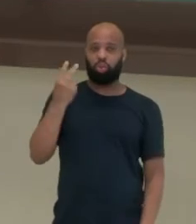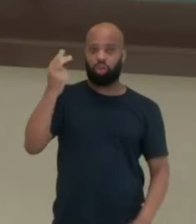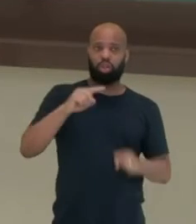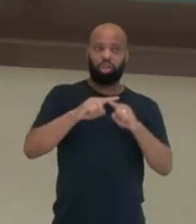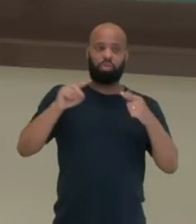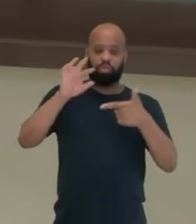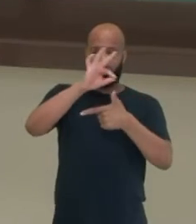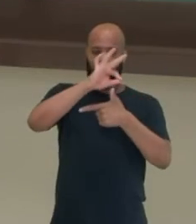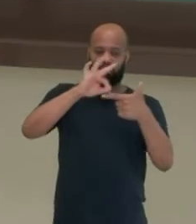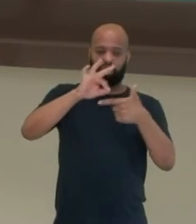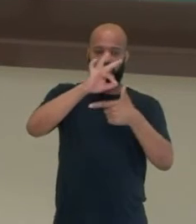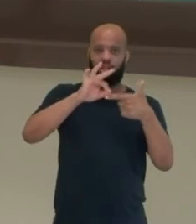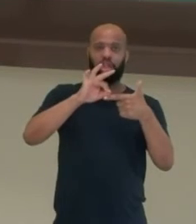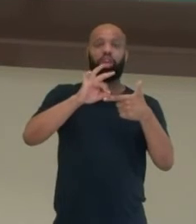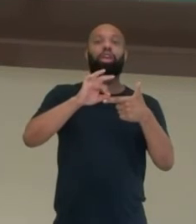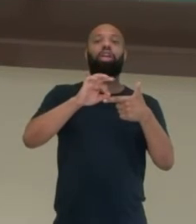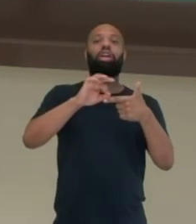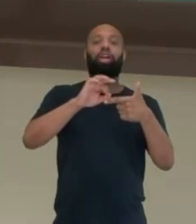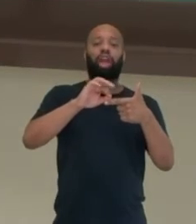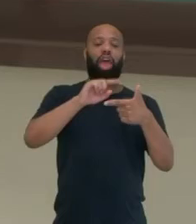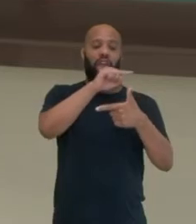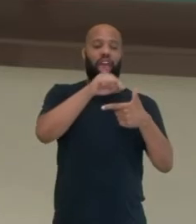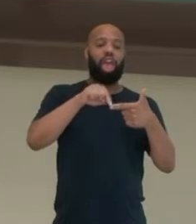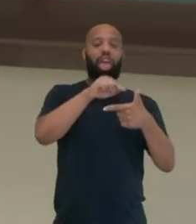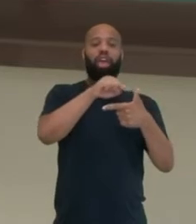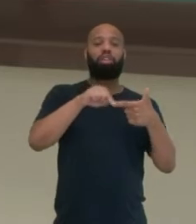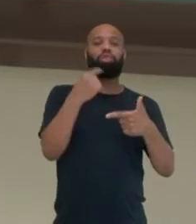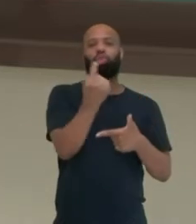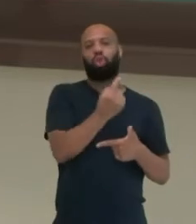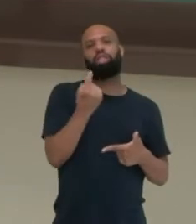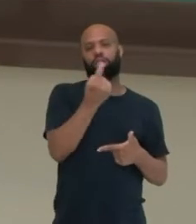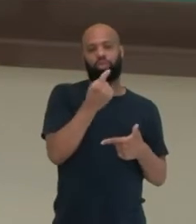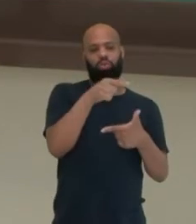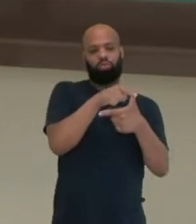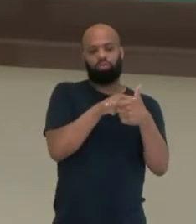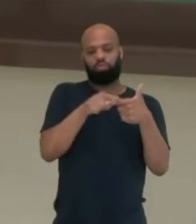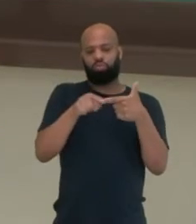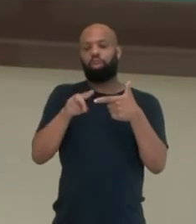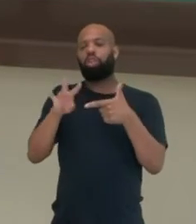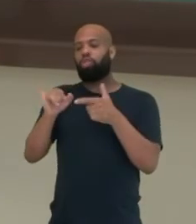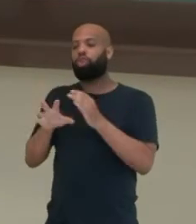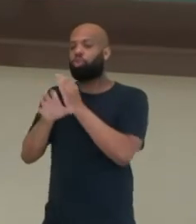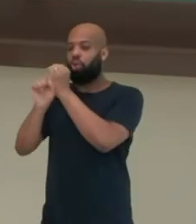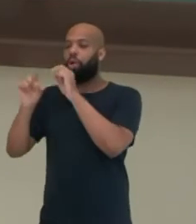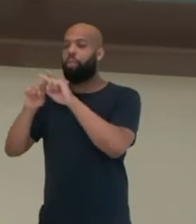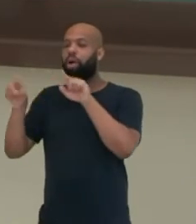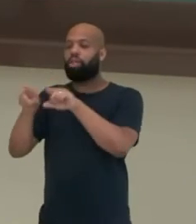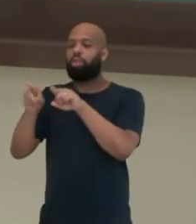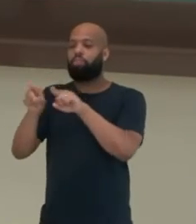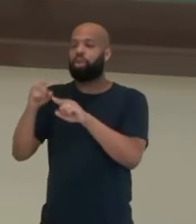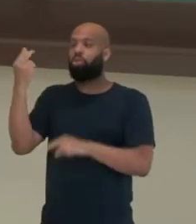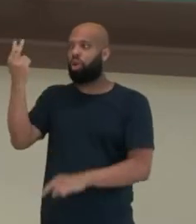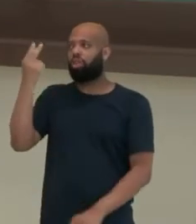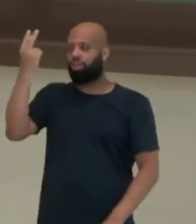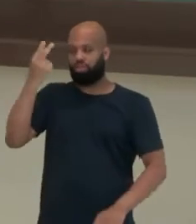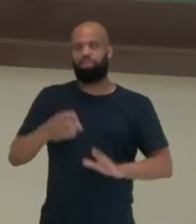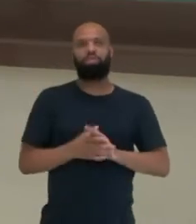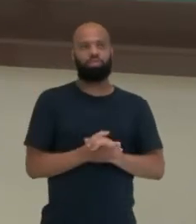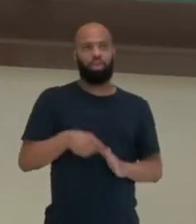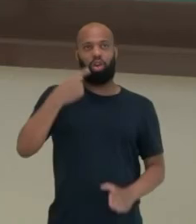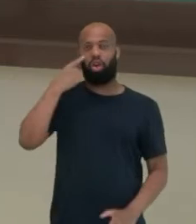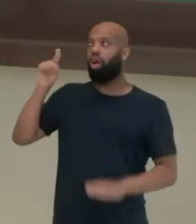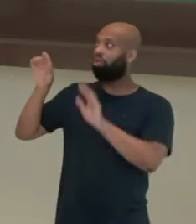hipotenusa está de um lado e os catetos estão do outro e somados, tá bom? Então, em um triângulo retângulo,